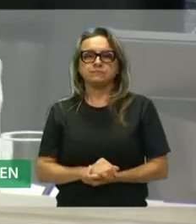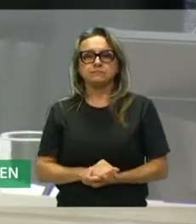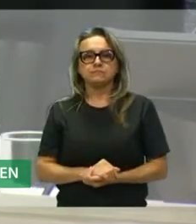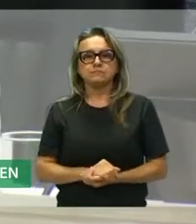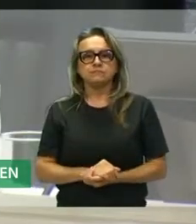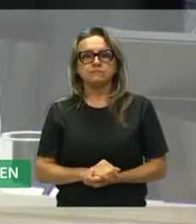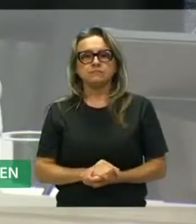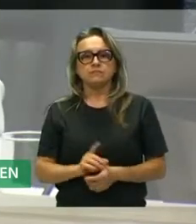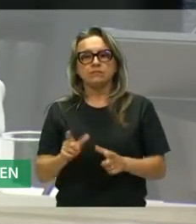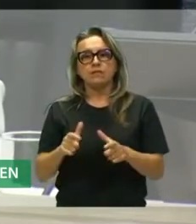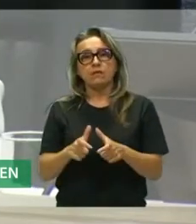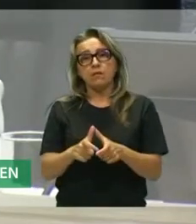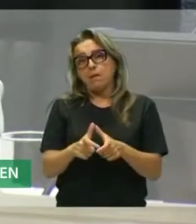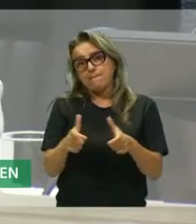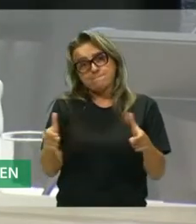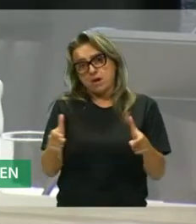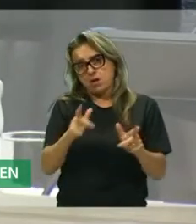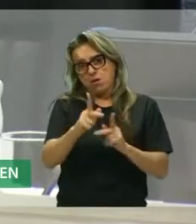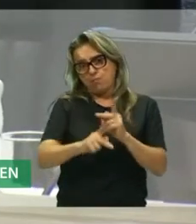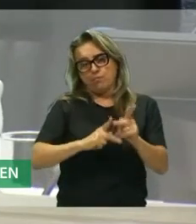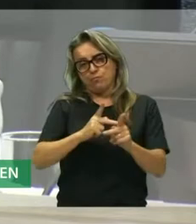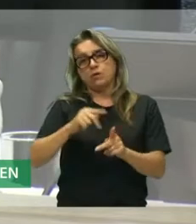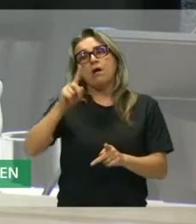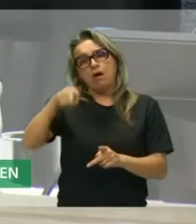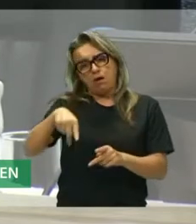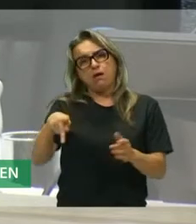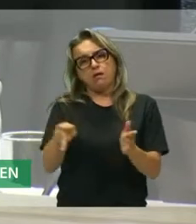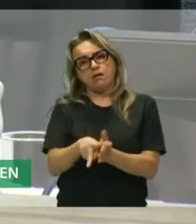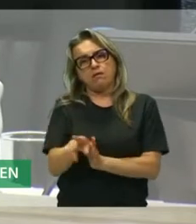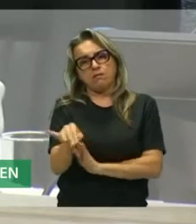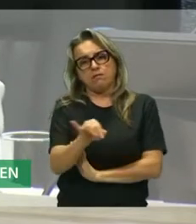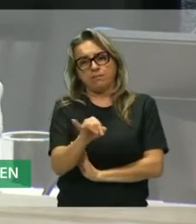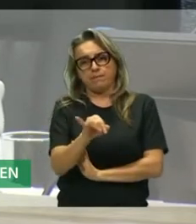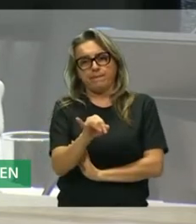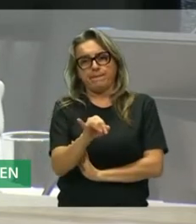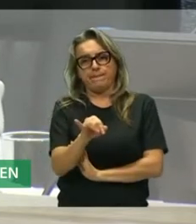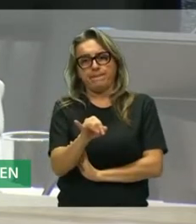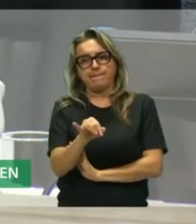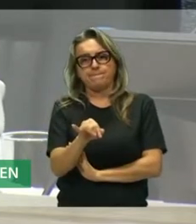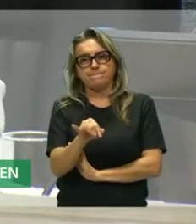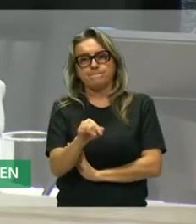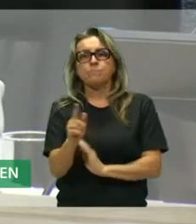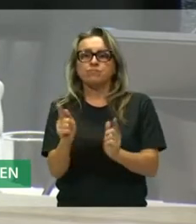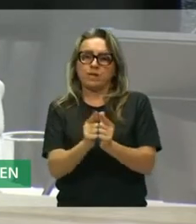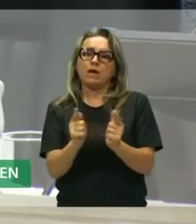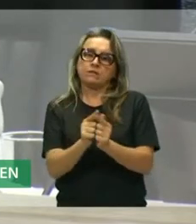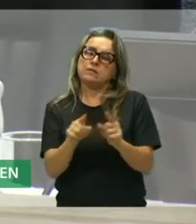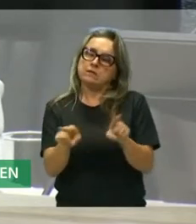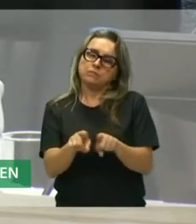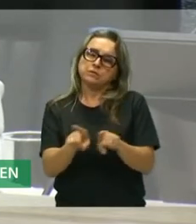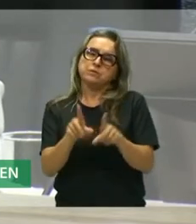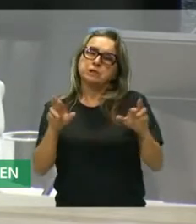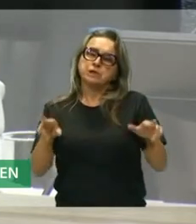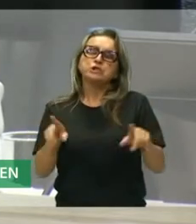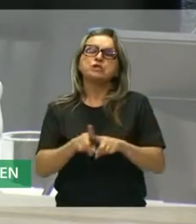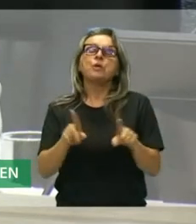parte da população que nós atendemos é de Itajaí, embora atendamos também a toda a região da ANFRE.